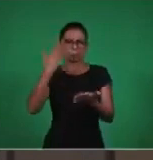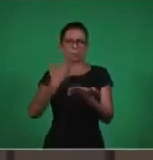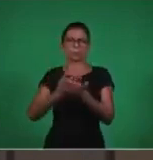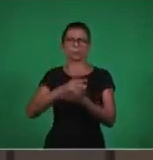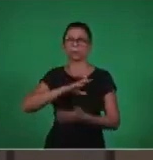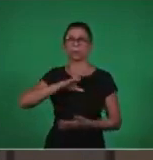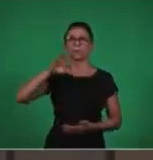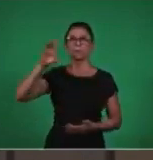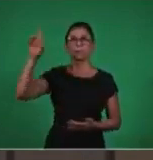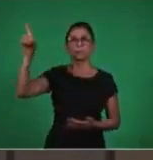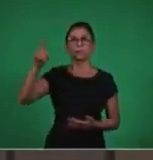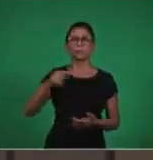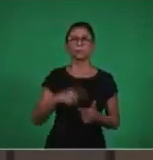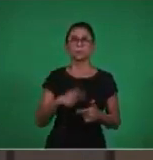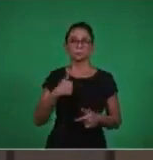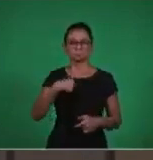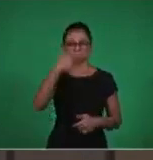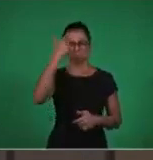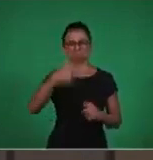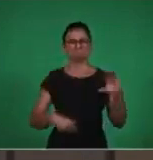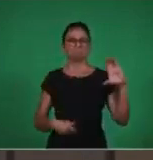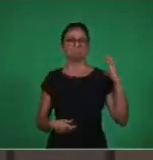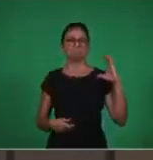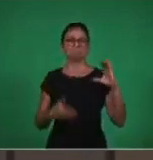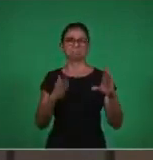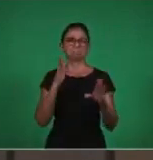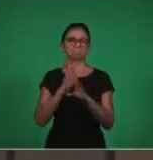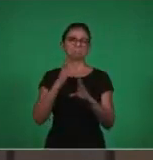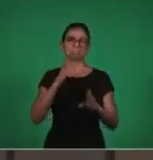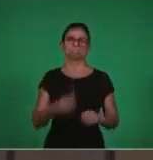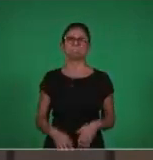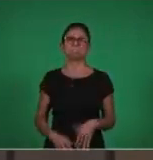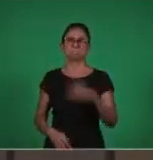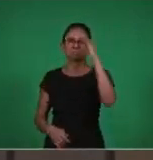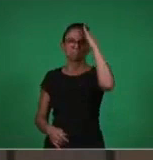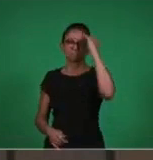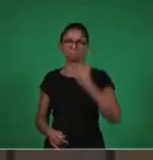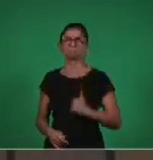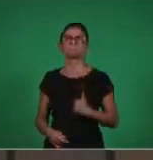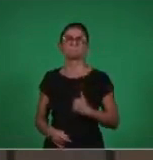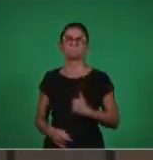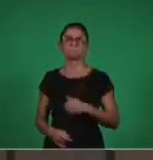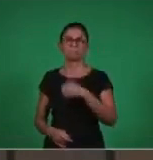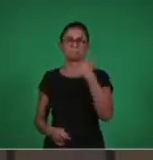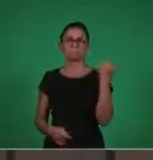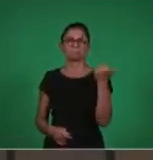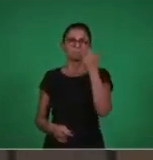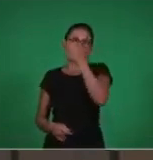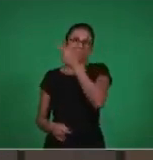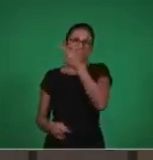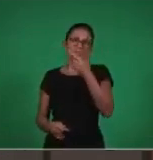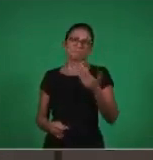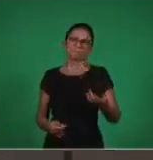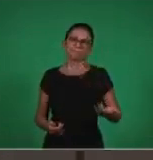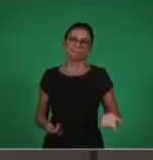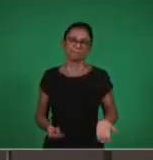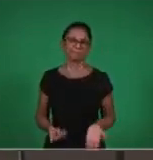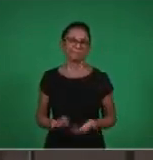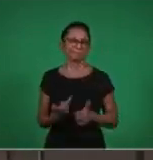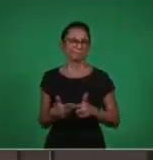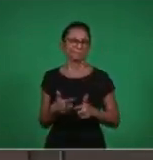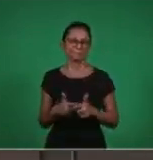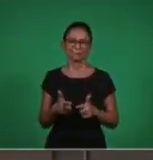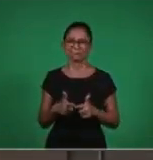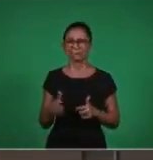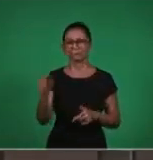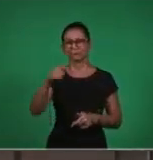ele é cientista. E ele sabe mais do que Deus. Isto é o grande problema do homem.